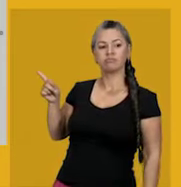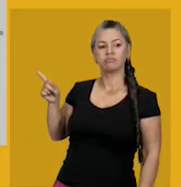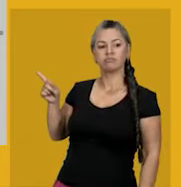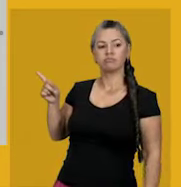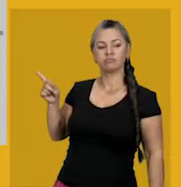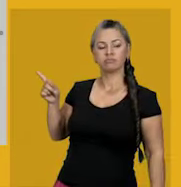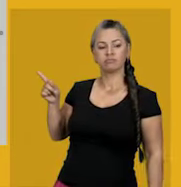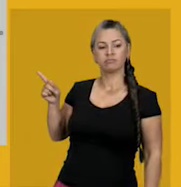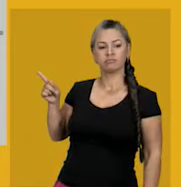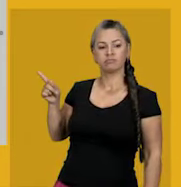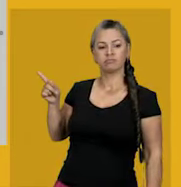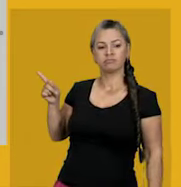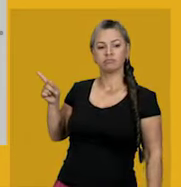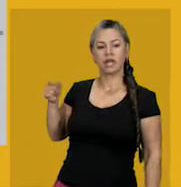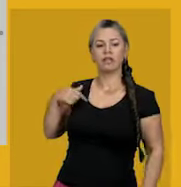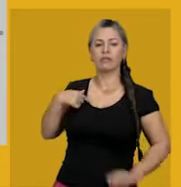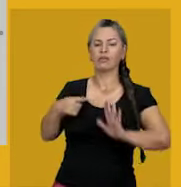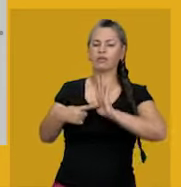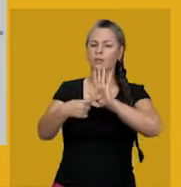modelo.